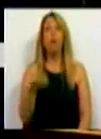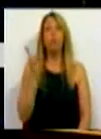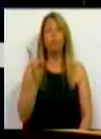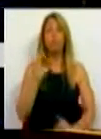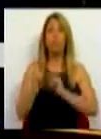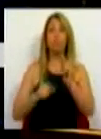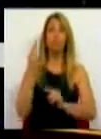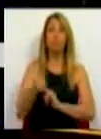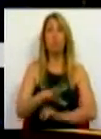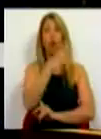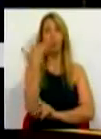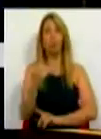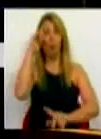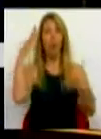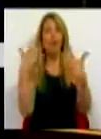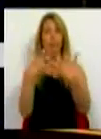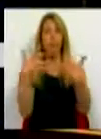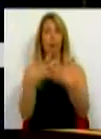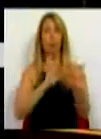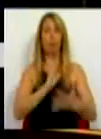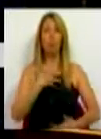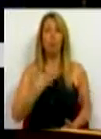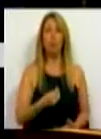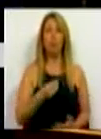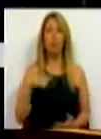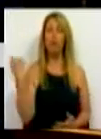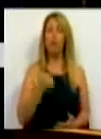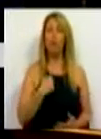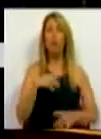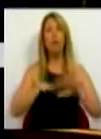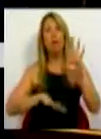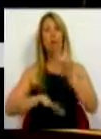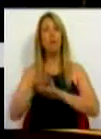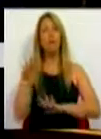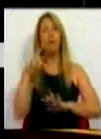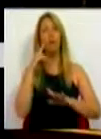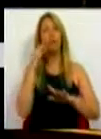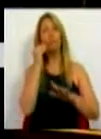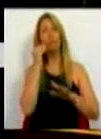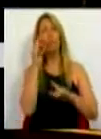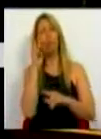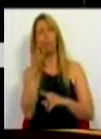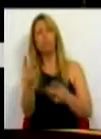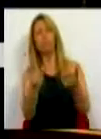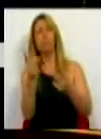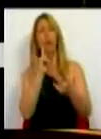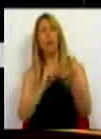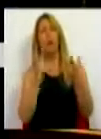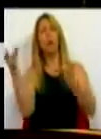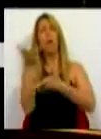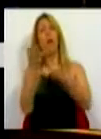Mundial, nós estejamos a fazer uma leitura das relações entre a Europa e os Estados